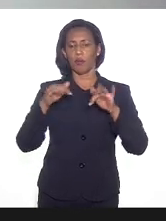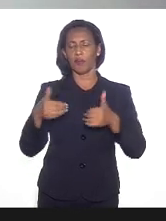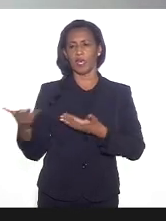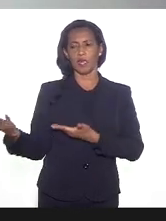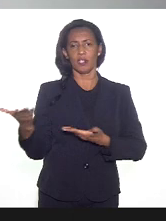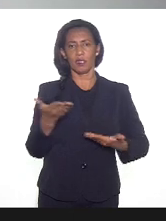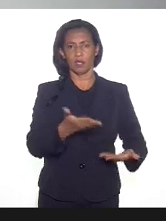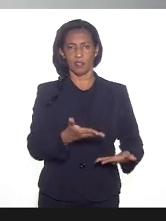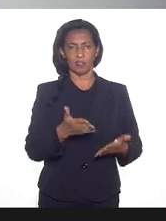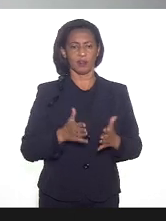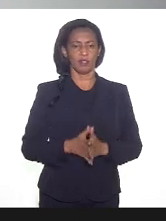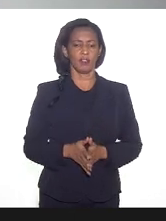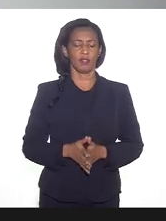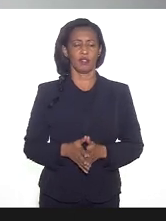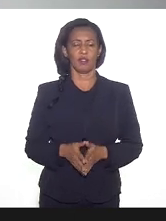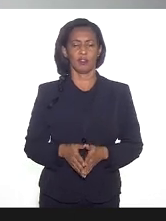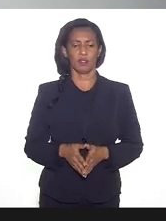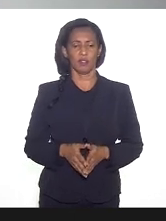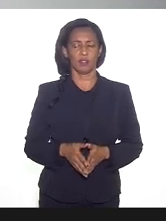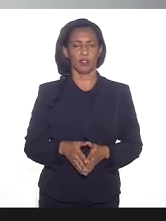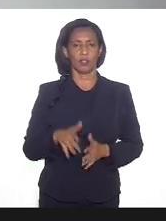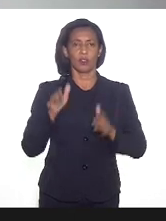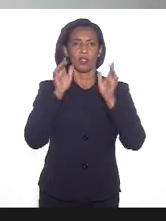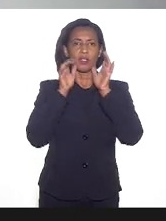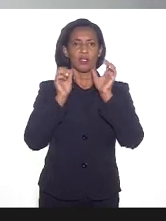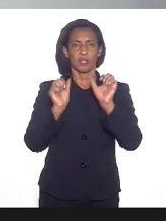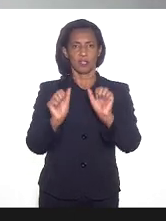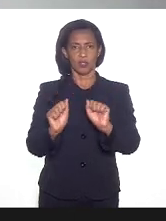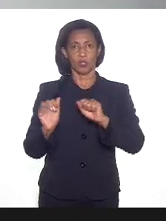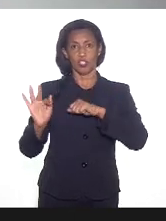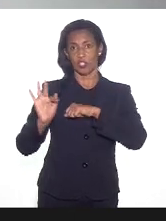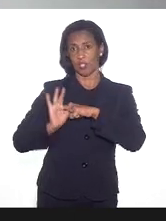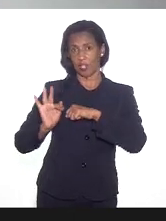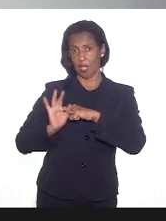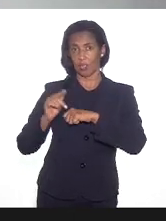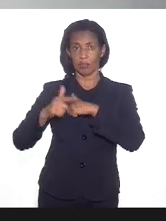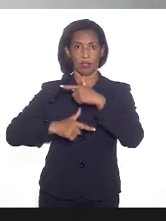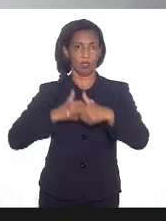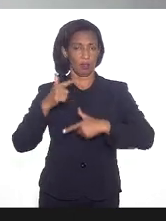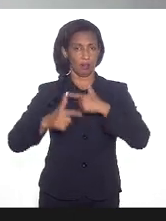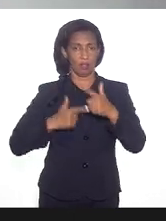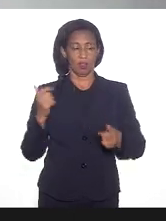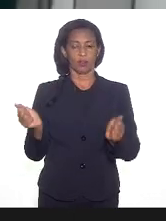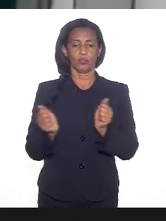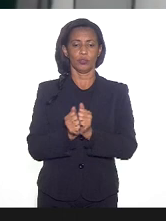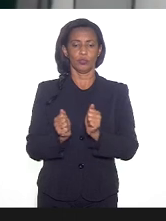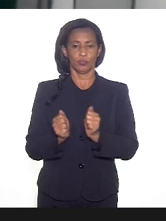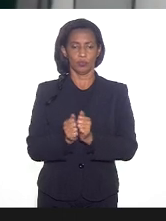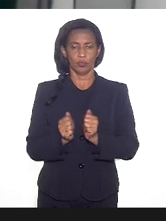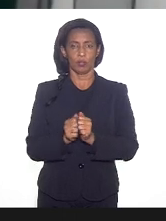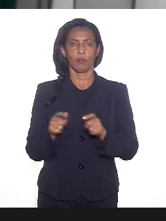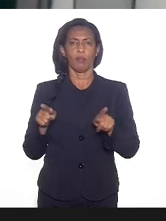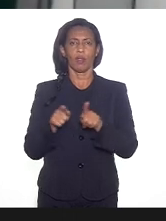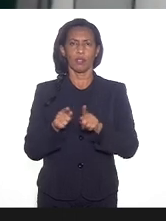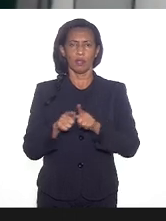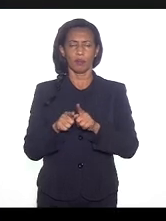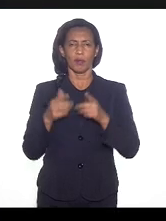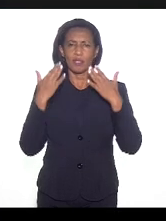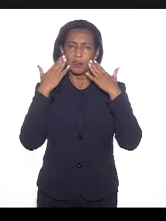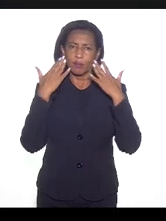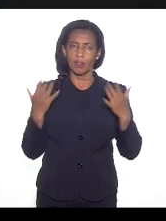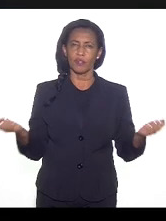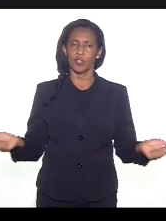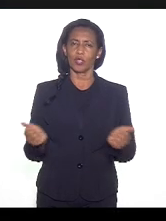aqui os nossos assessores técnicos que acompanharam o trabalho dessa CPI para também poderem aqui se manifestar